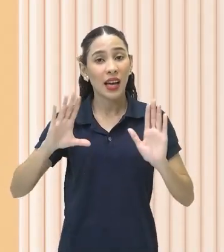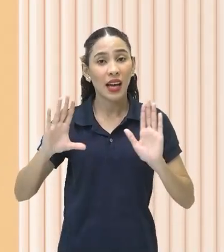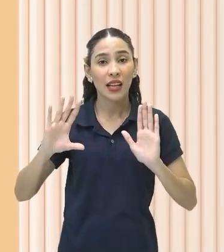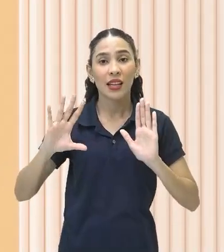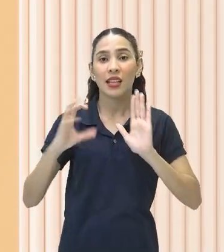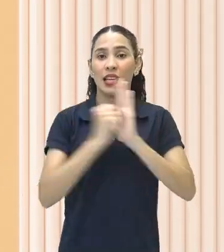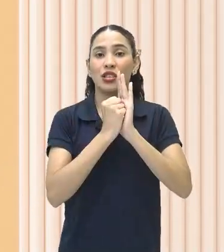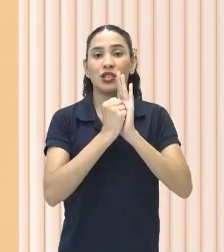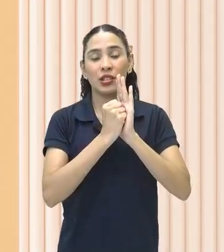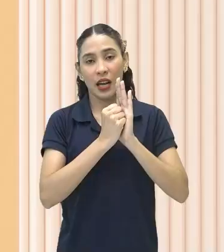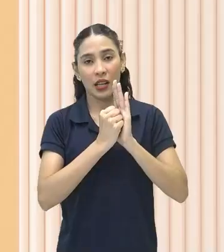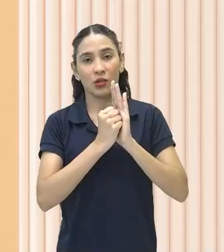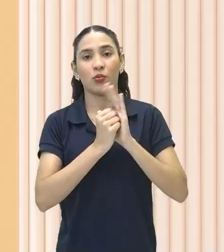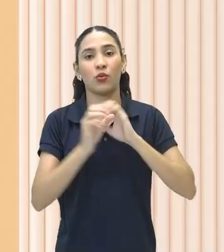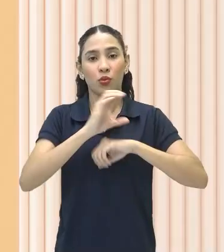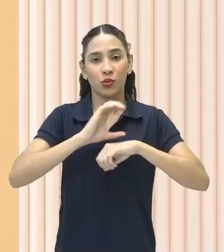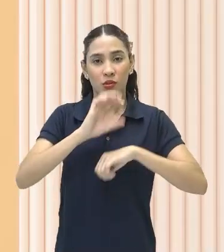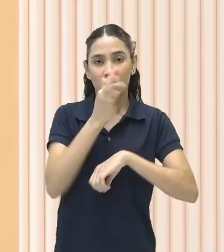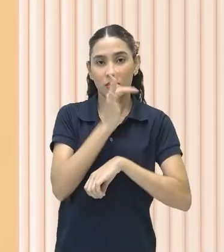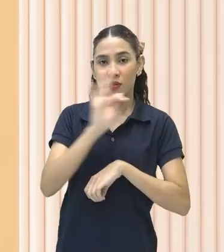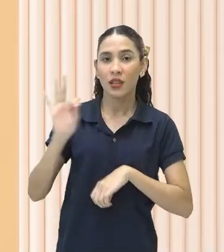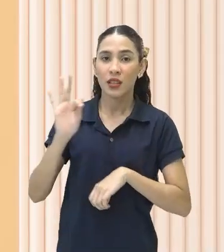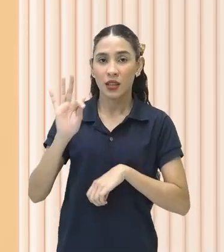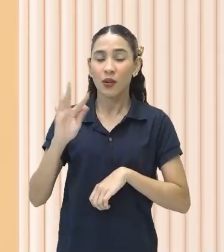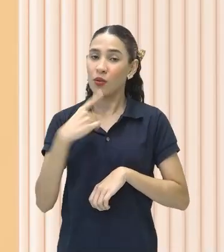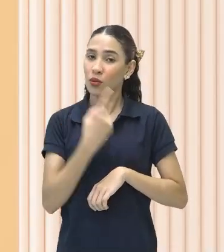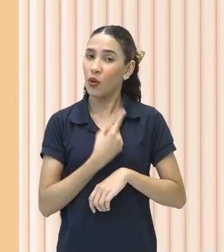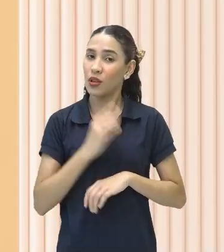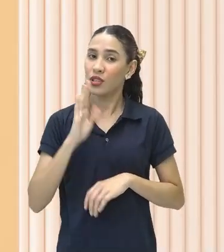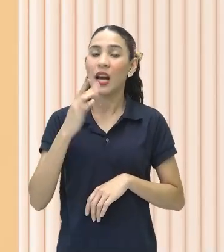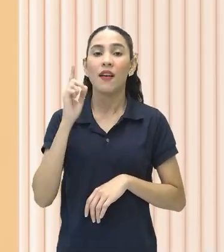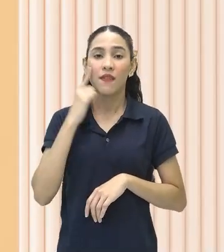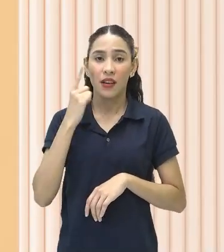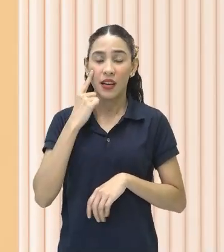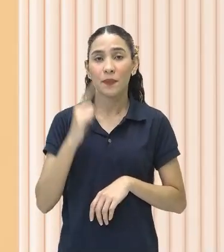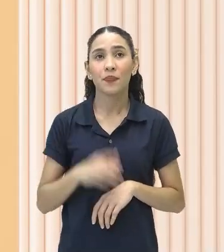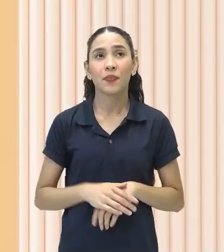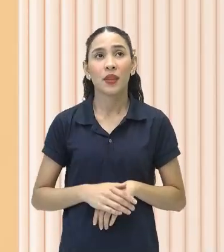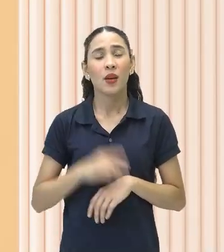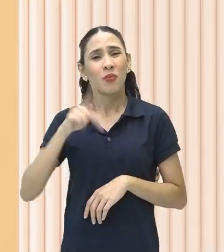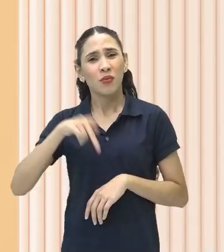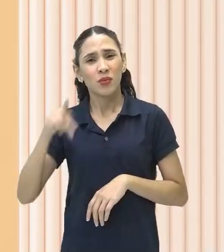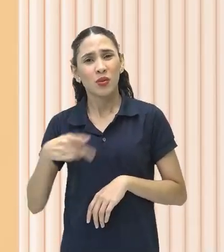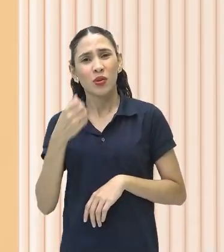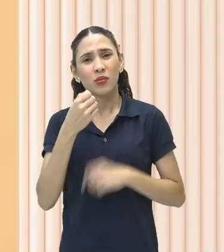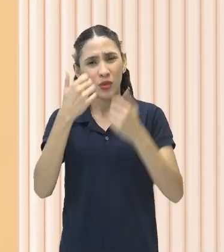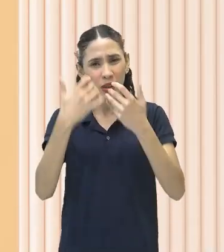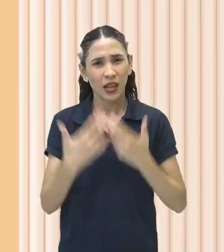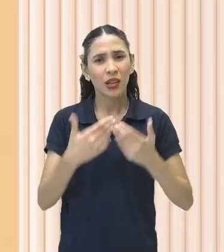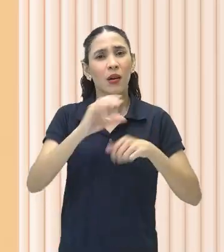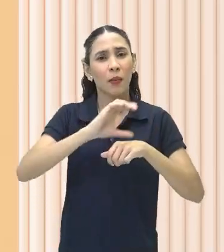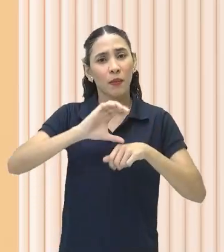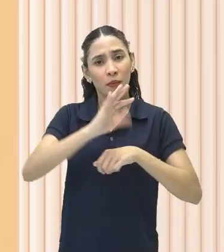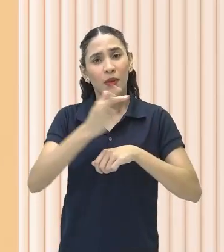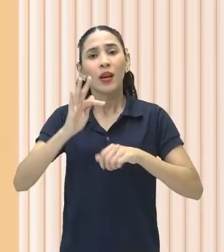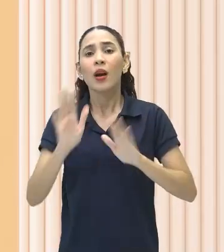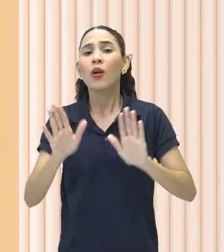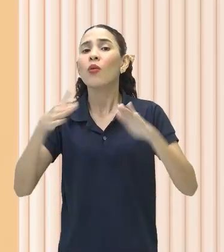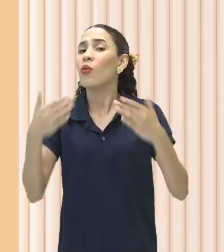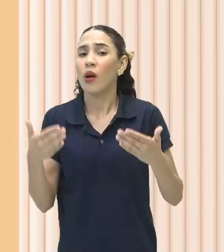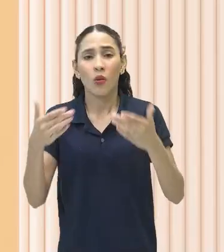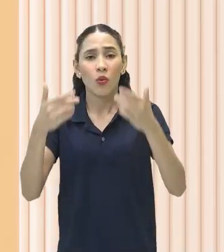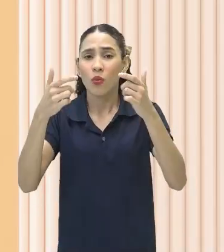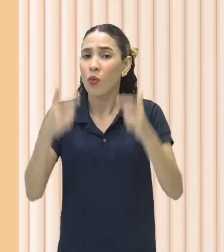lei. Está lá na nossa Constituição. Nós vamos já ver isso daí. Professor, o senhor está falando tanto que está na nossa Constituição. Aonde está